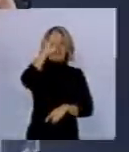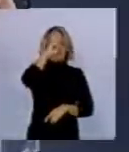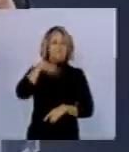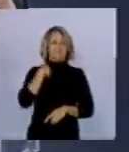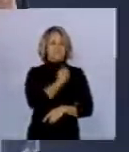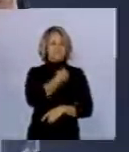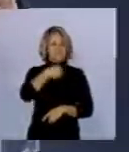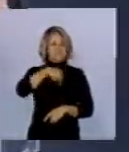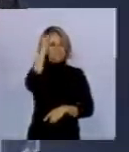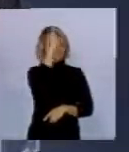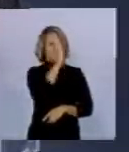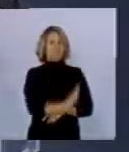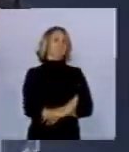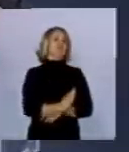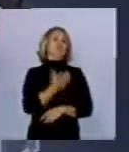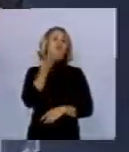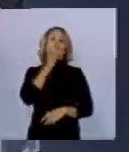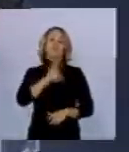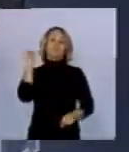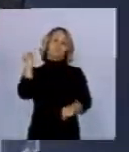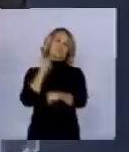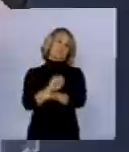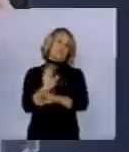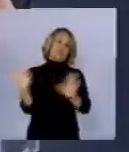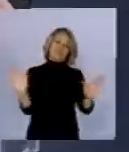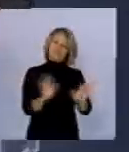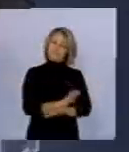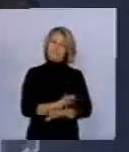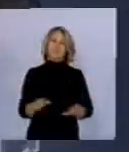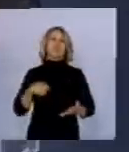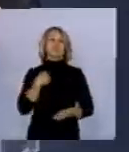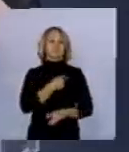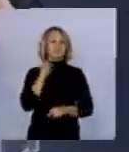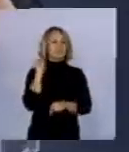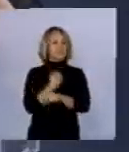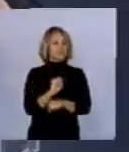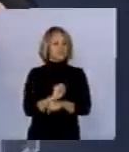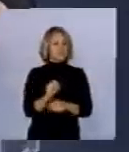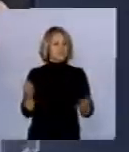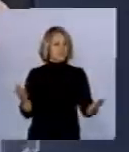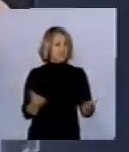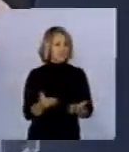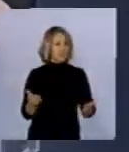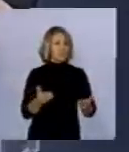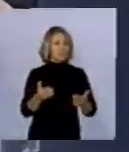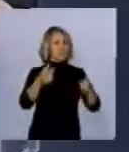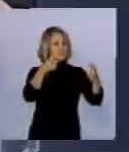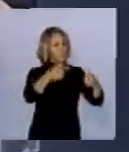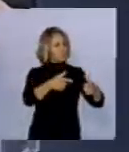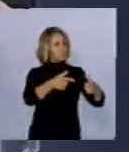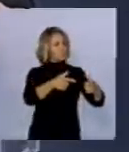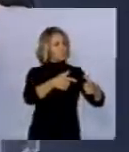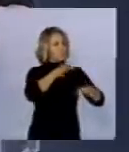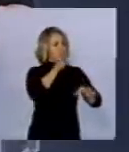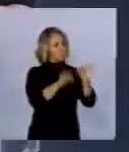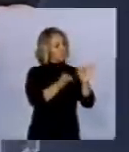que nós não queremos ver interrompido nós esperamos que esse tribunal mantenha essa Conquista